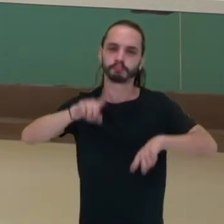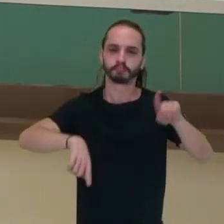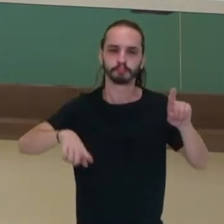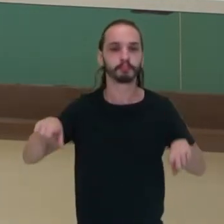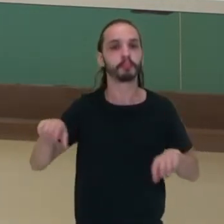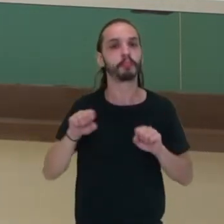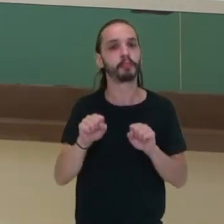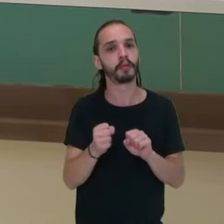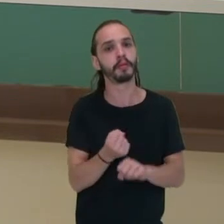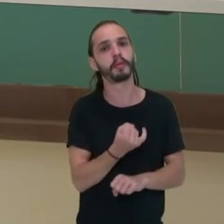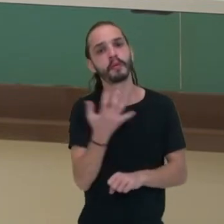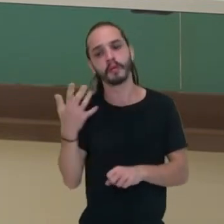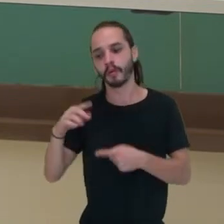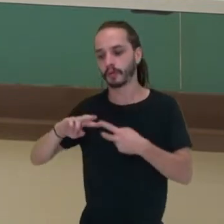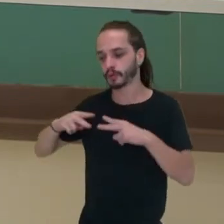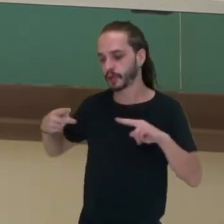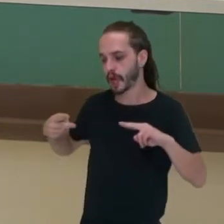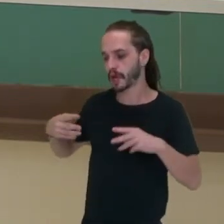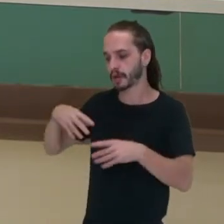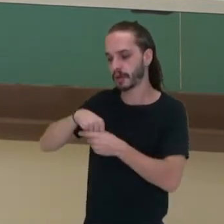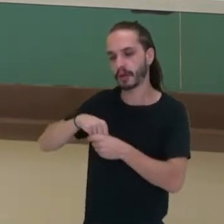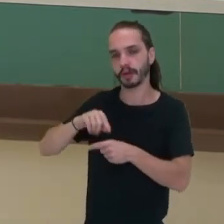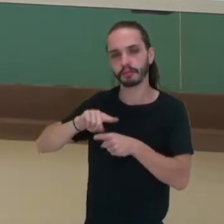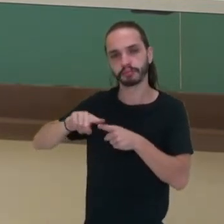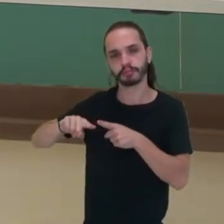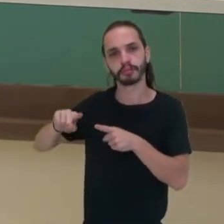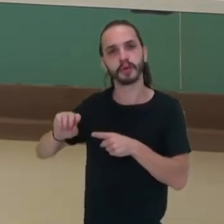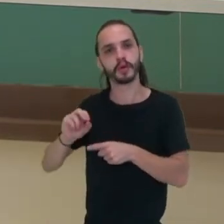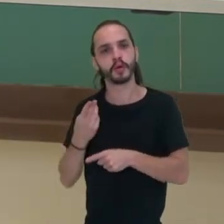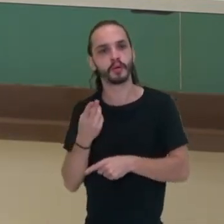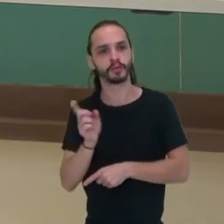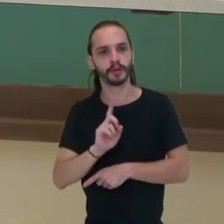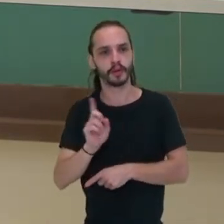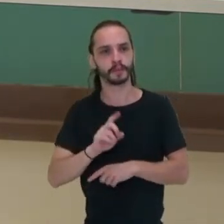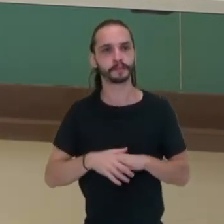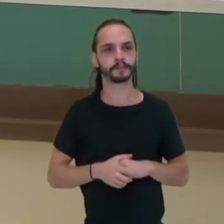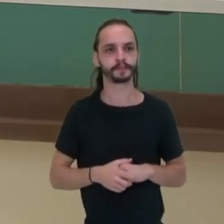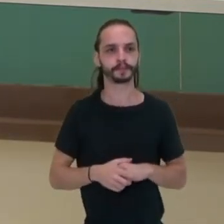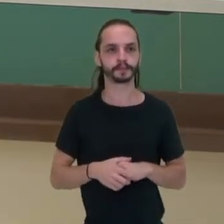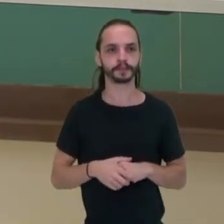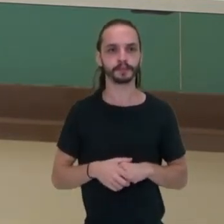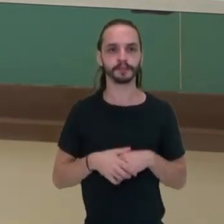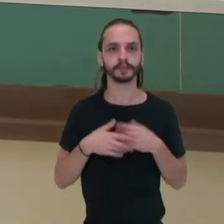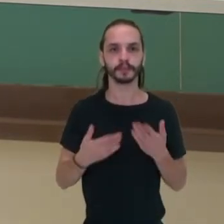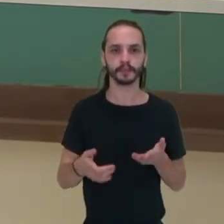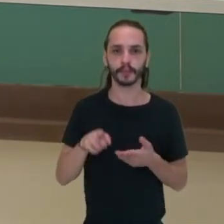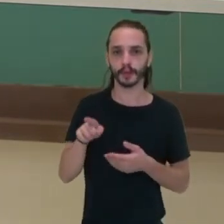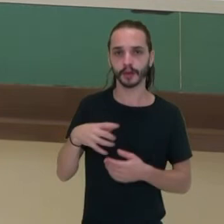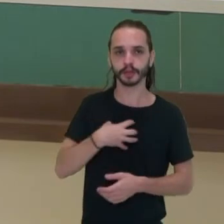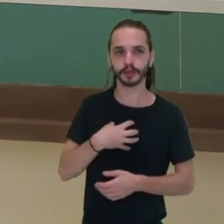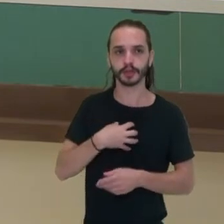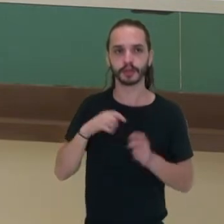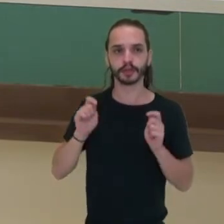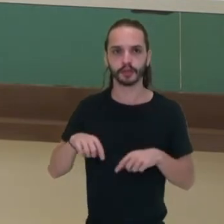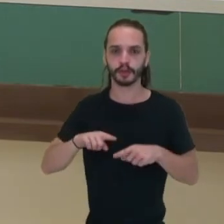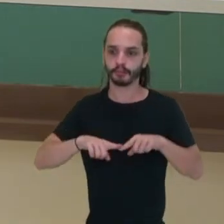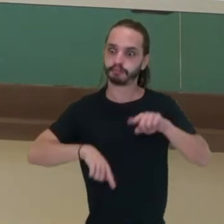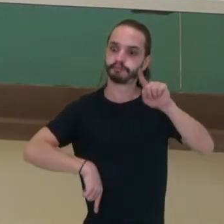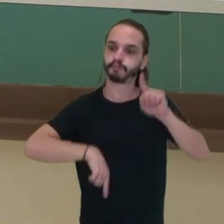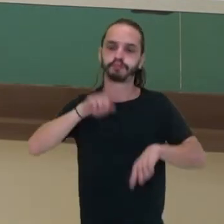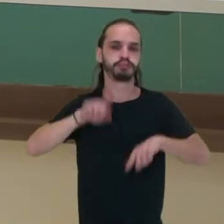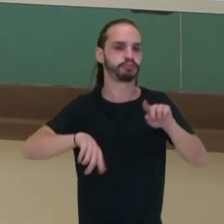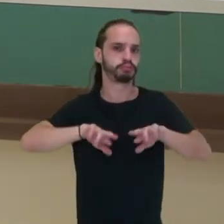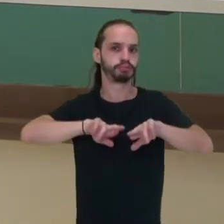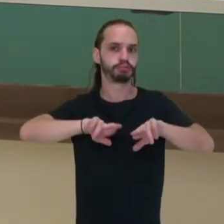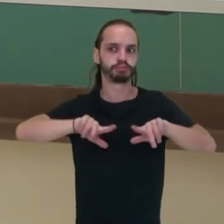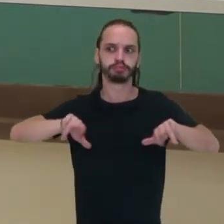podendo levar alguns genes ou não, né, juntos. Permutação ou crossing over aumenta, então, a variabilidade genética. Acontece já na fase prófase